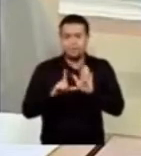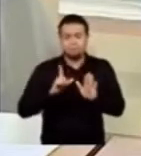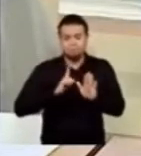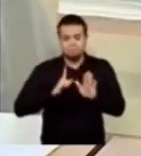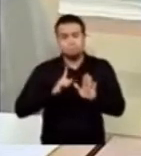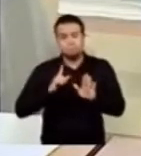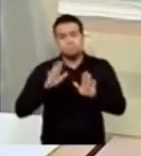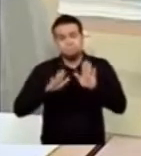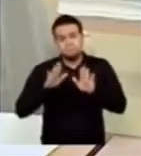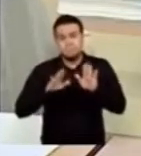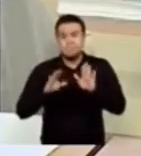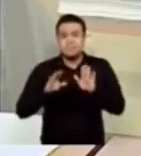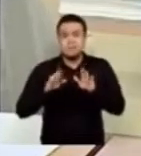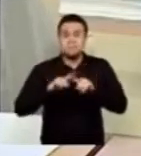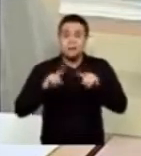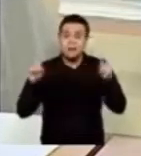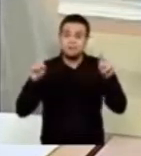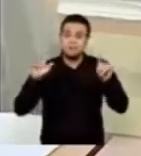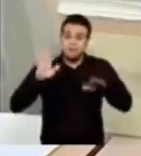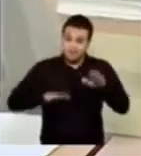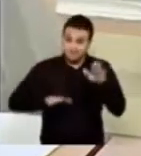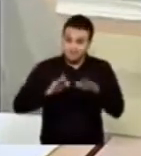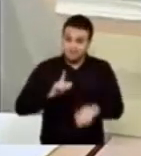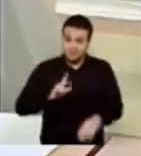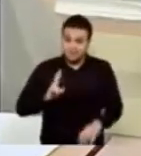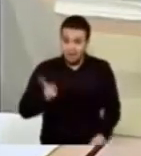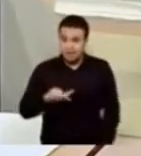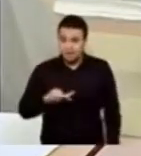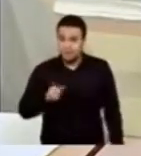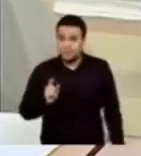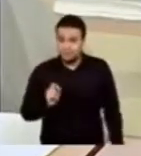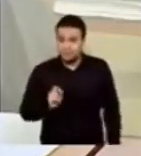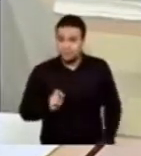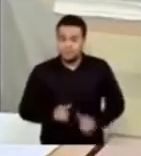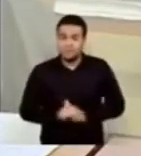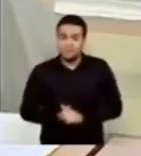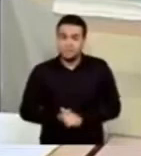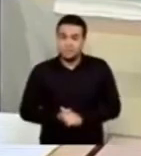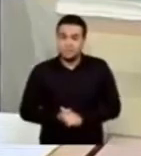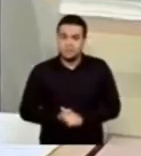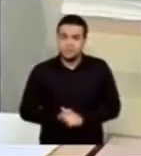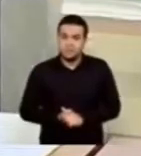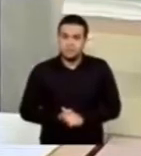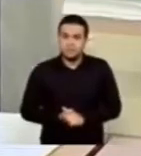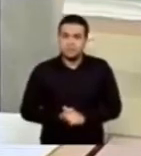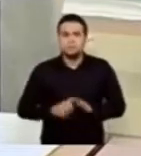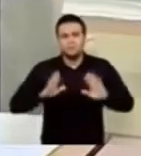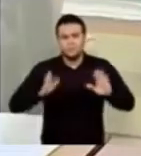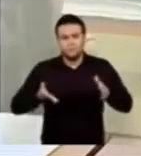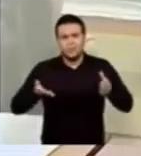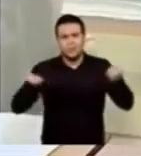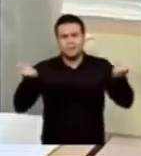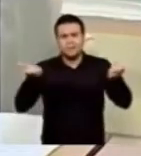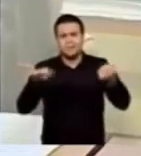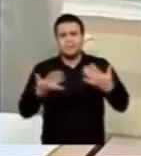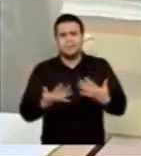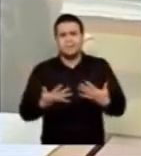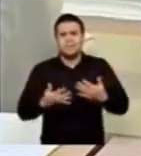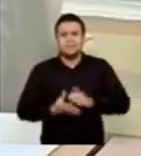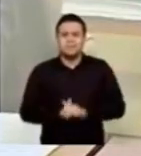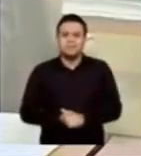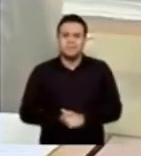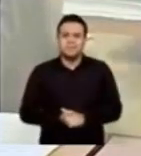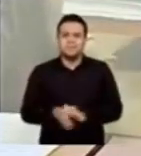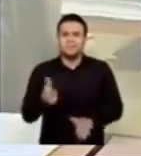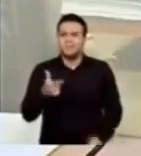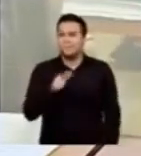situações, mas muitas vezes há esse tipo de móvel. E como eu já disse, nenhum